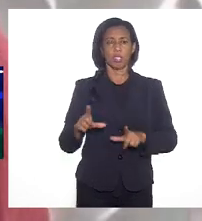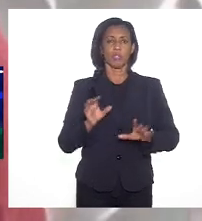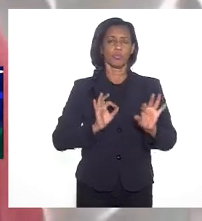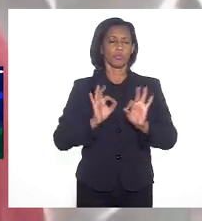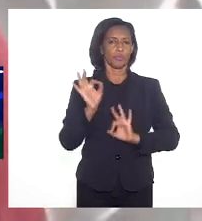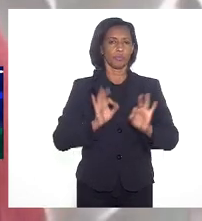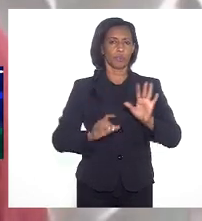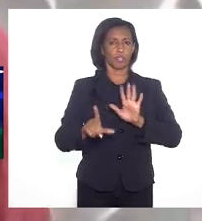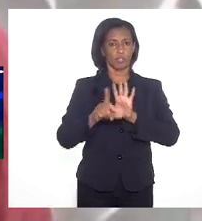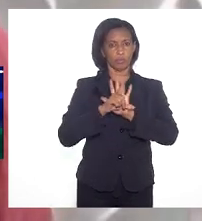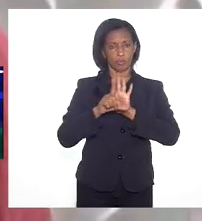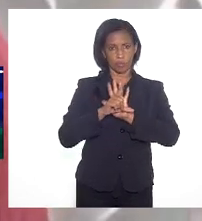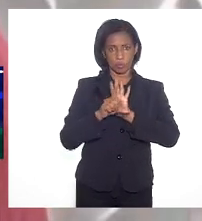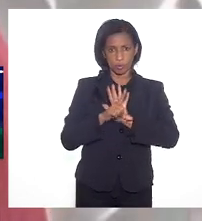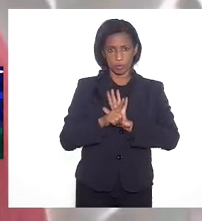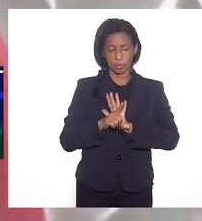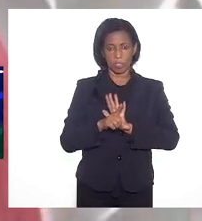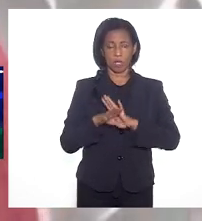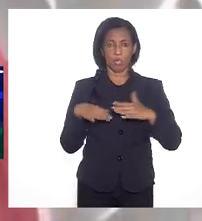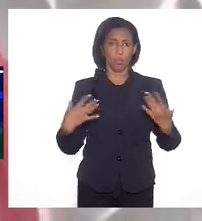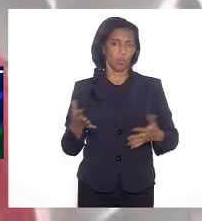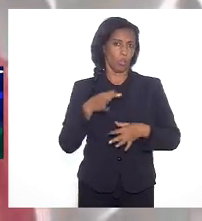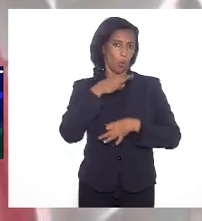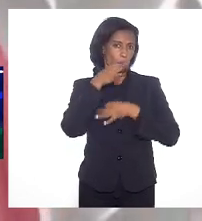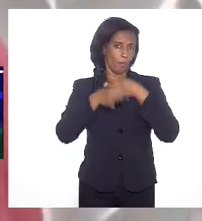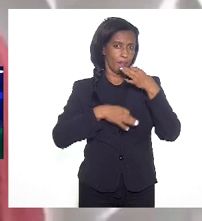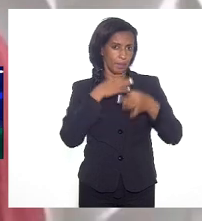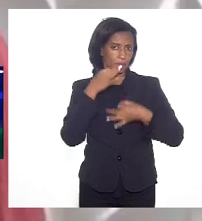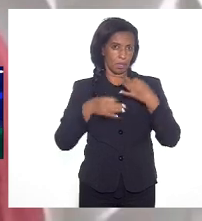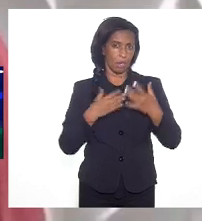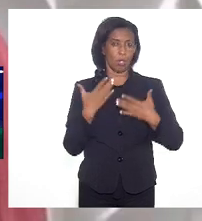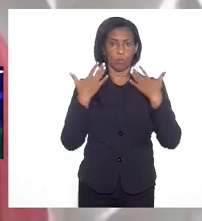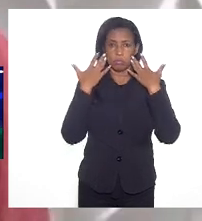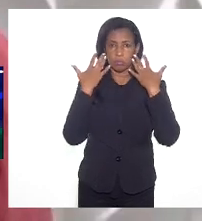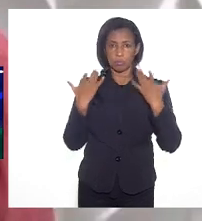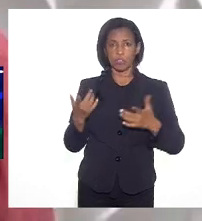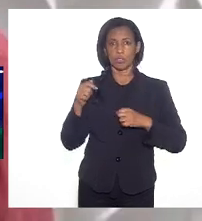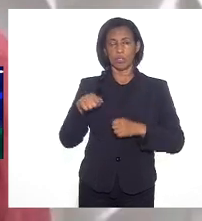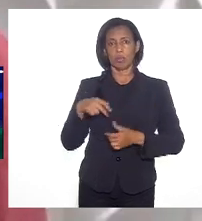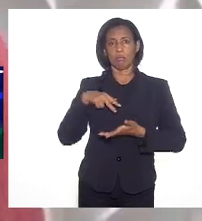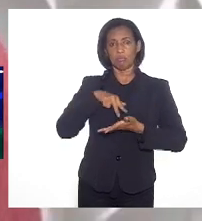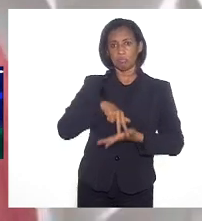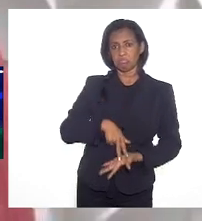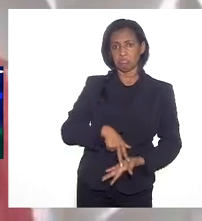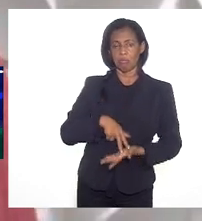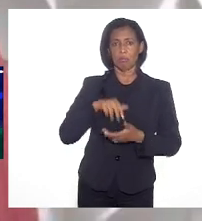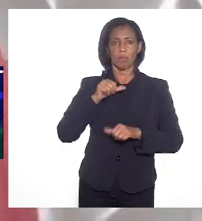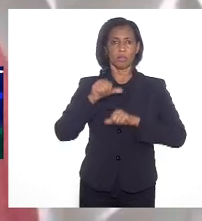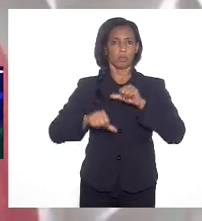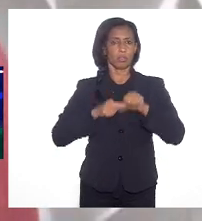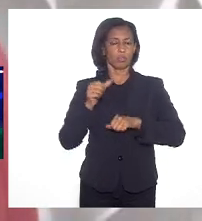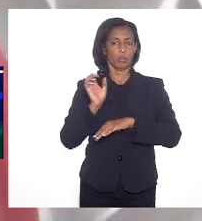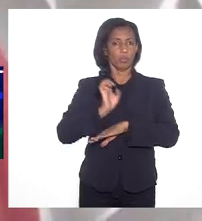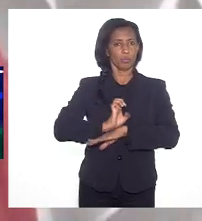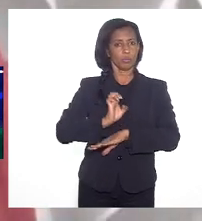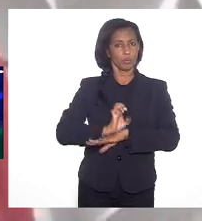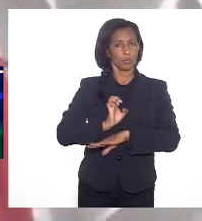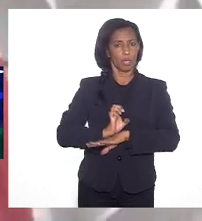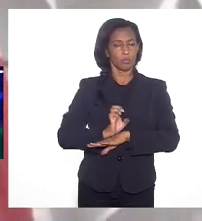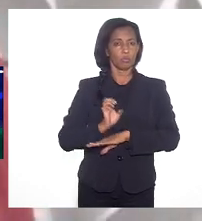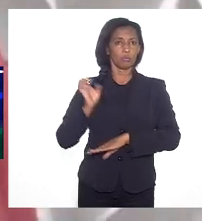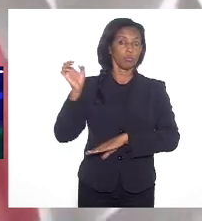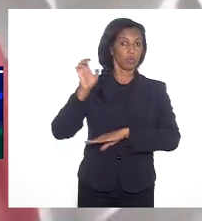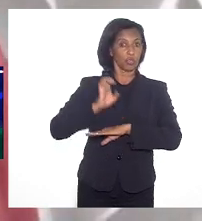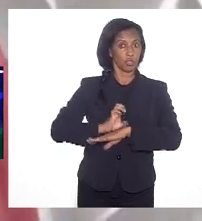lei externando aqui a nossa opinião externando aqui qual o nosso posicionamento para tornar esse Estado um